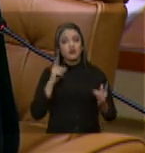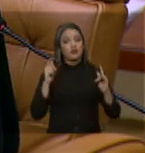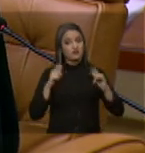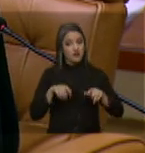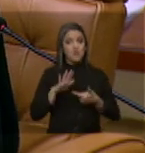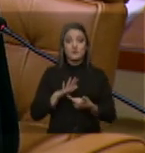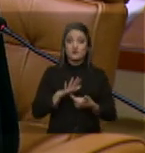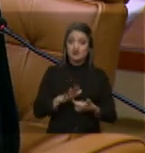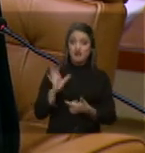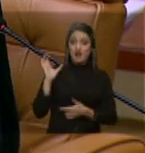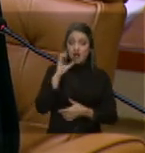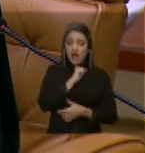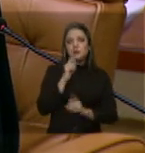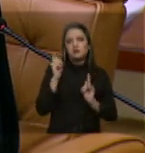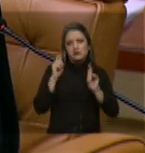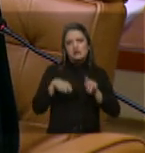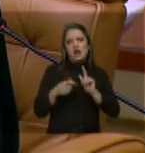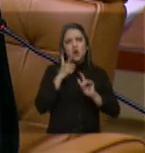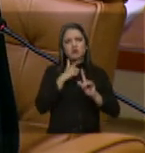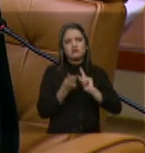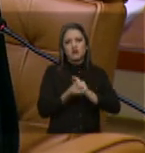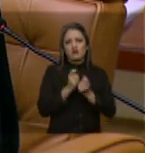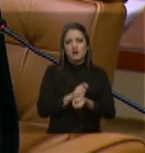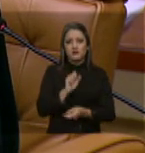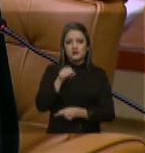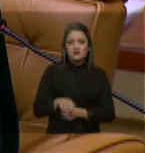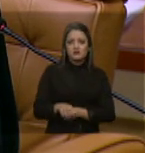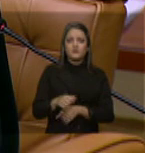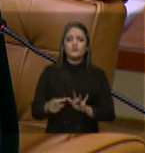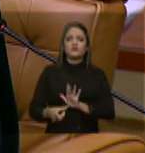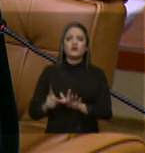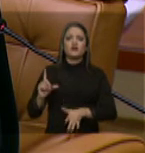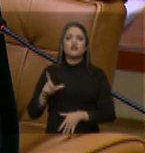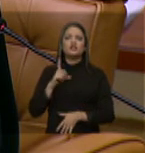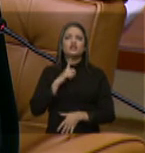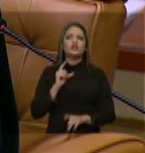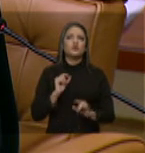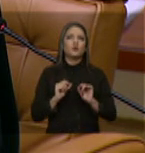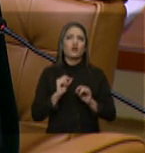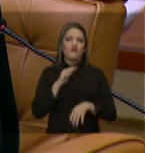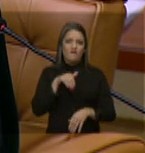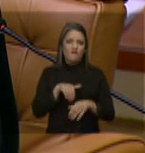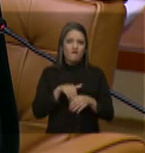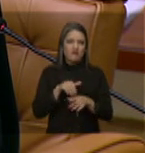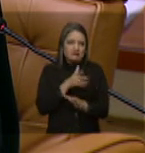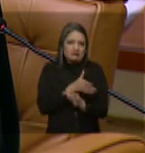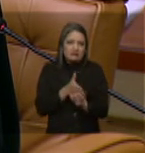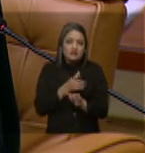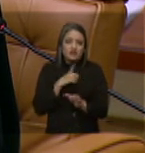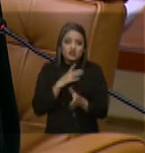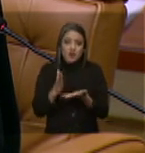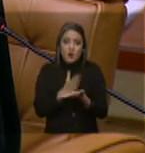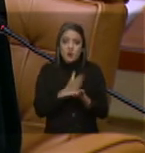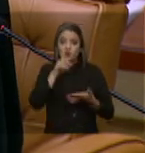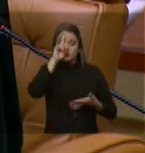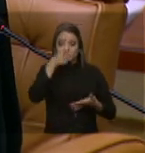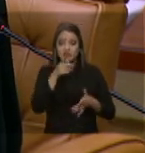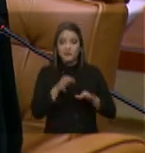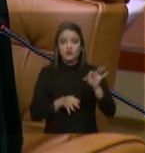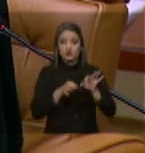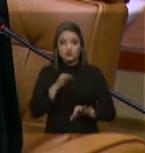e essa adaptação é possível nós temos até as vésperas da eleição determinações judiciais